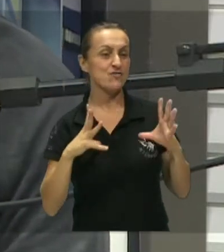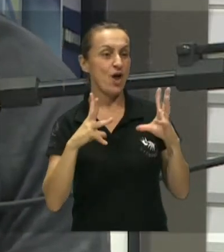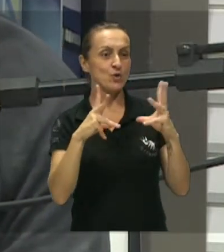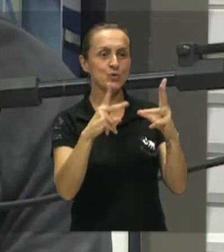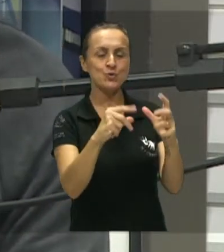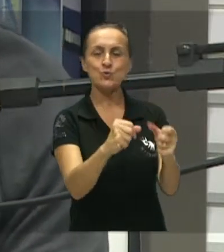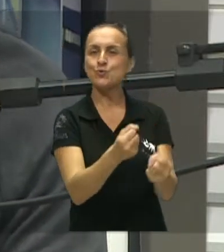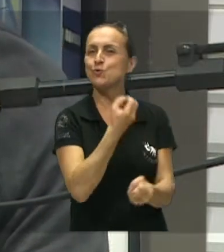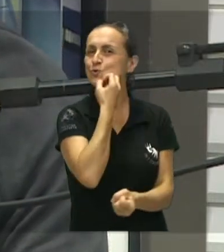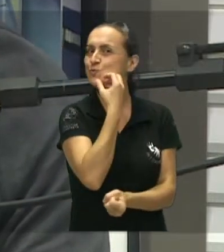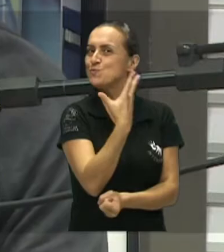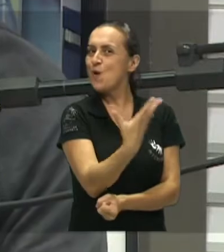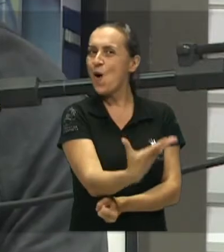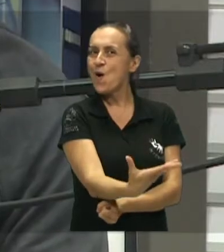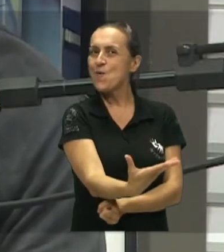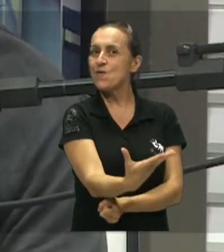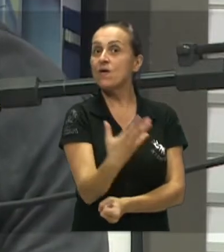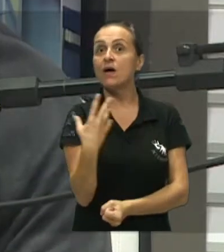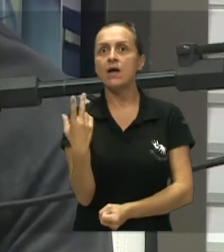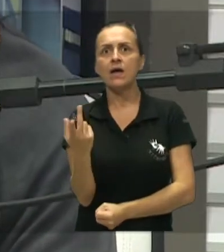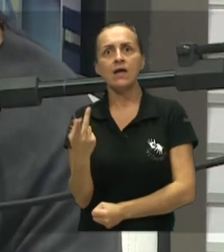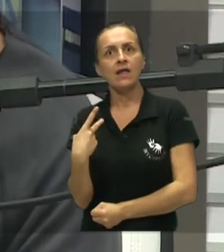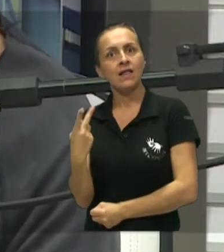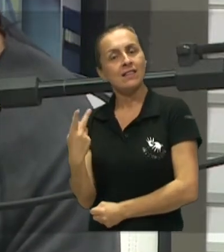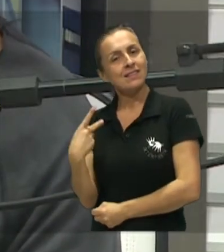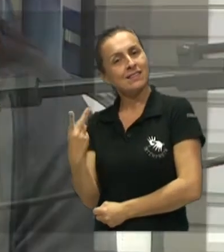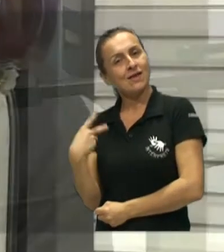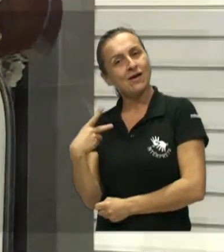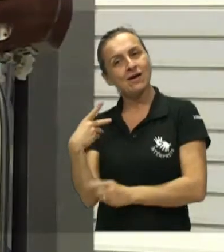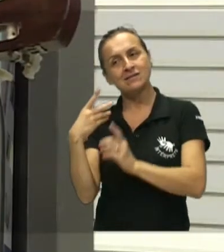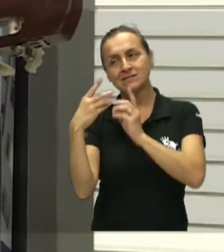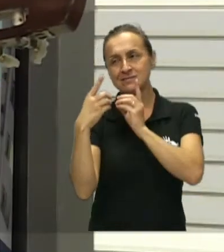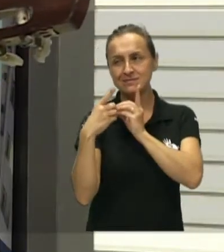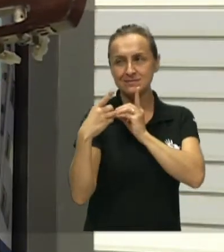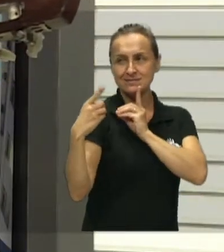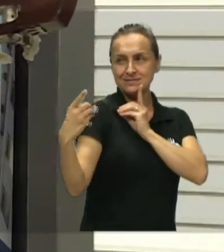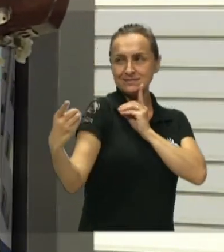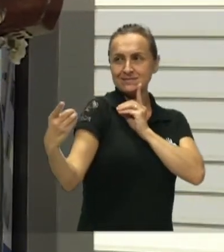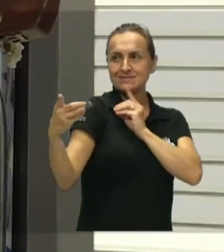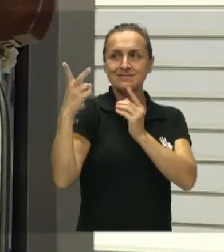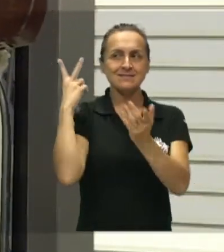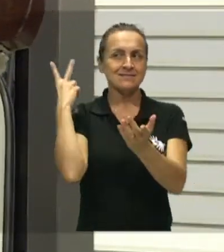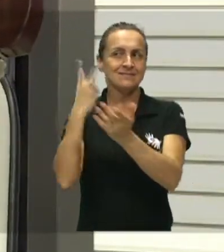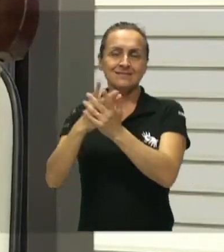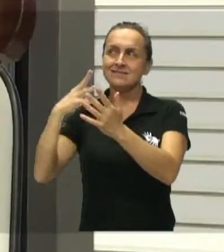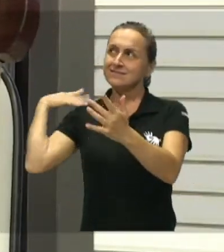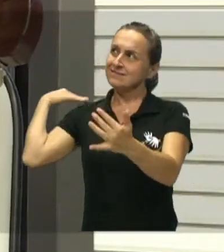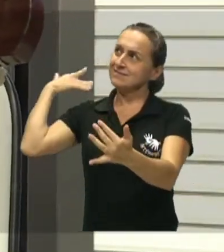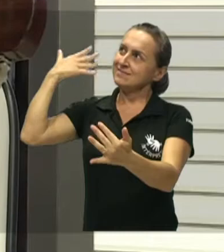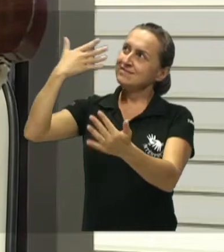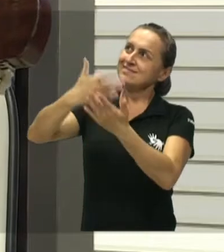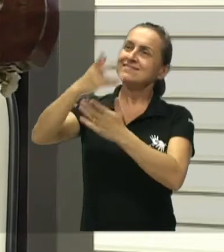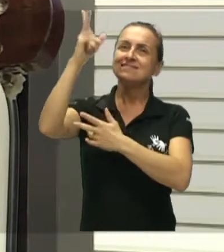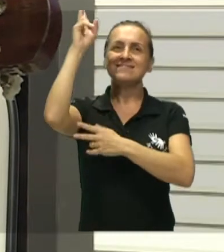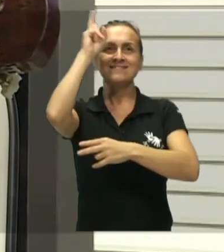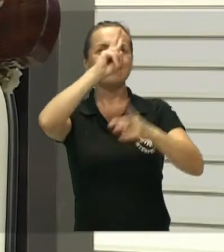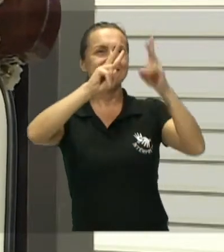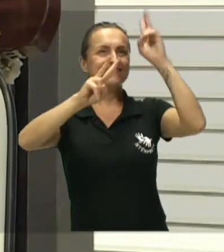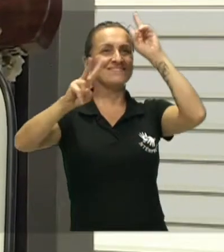sobra. E nós à distância. E a memória não cansa de passar o filme em cartaz.